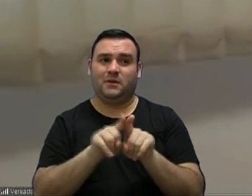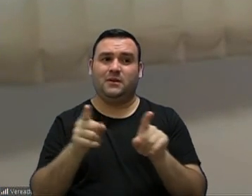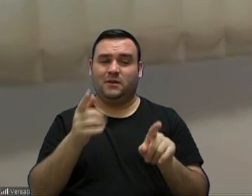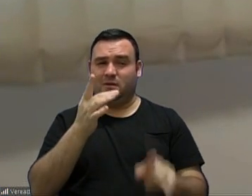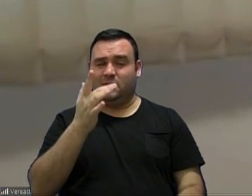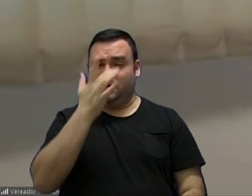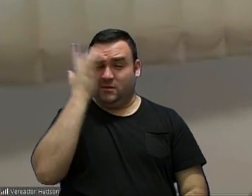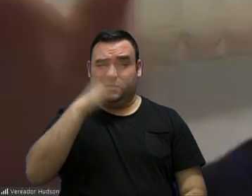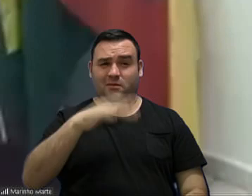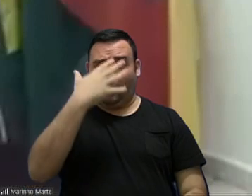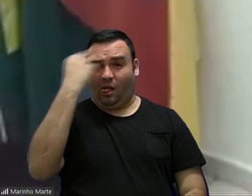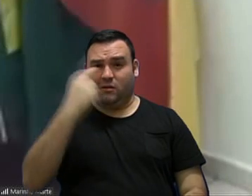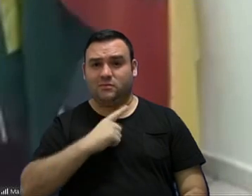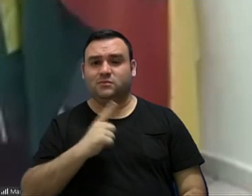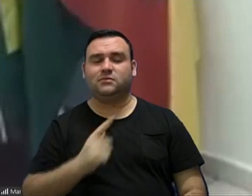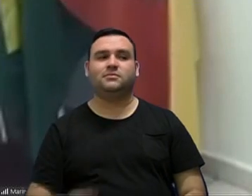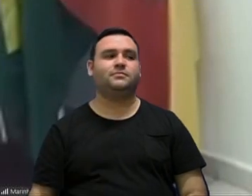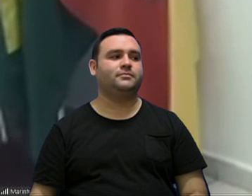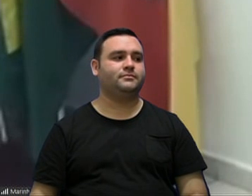esquecimento.